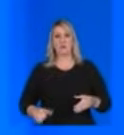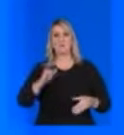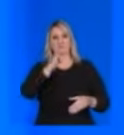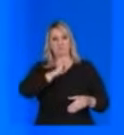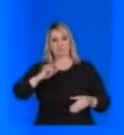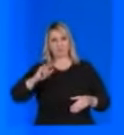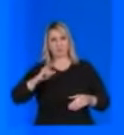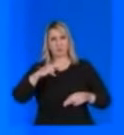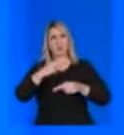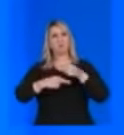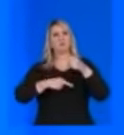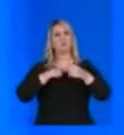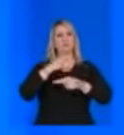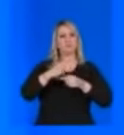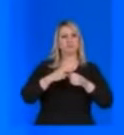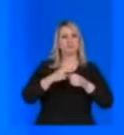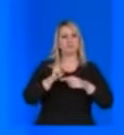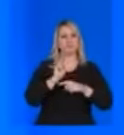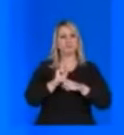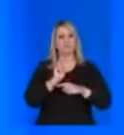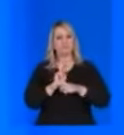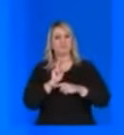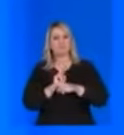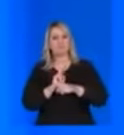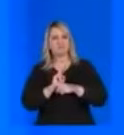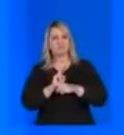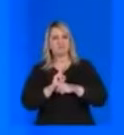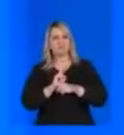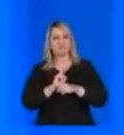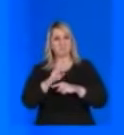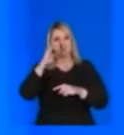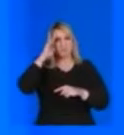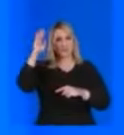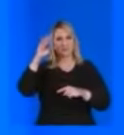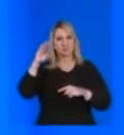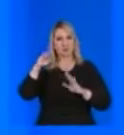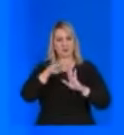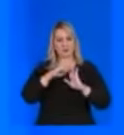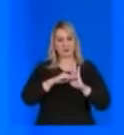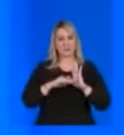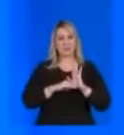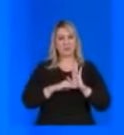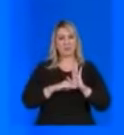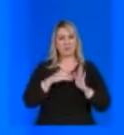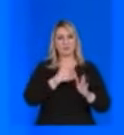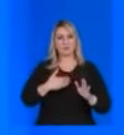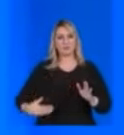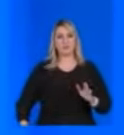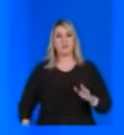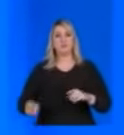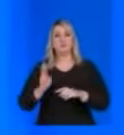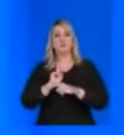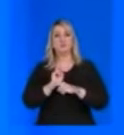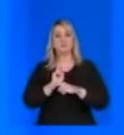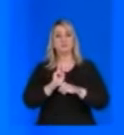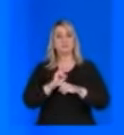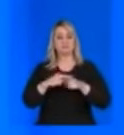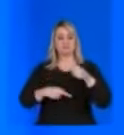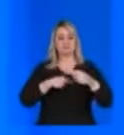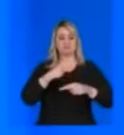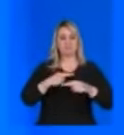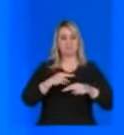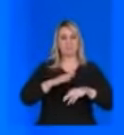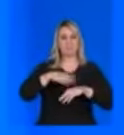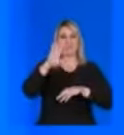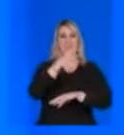a sustentabilidade será um eixo central do nosso programa de governo a sustentabilidade é muito mais do que o